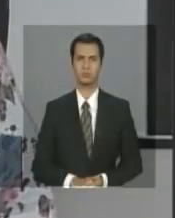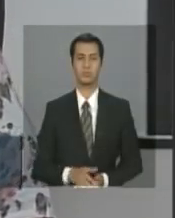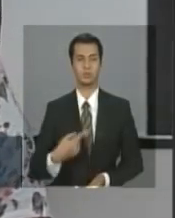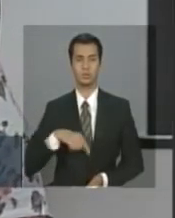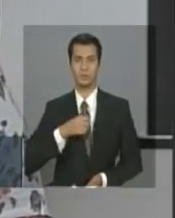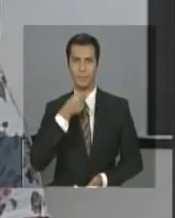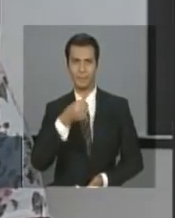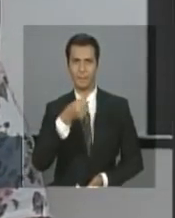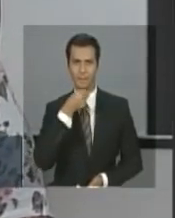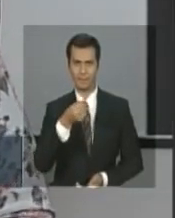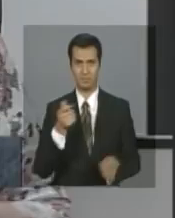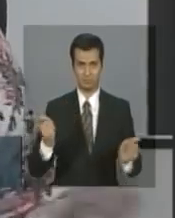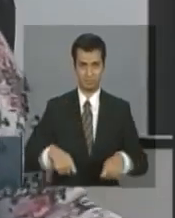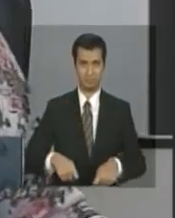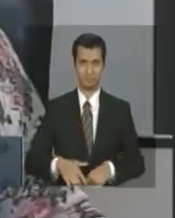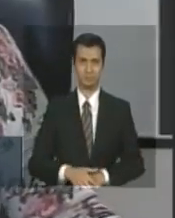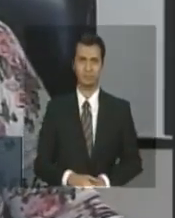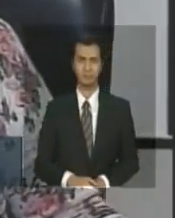ser?